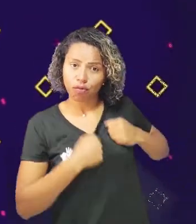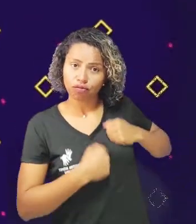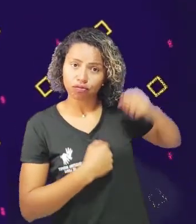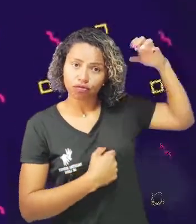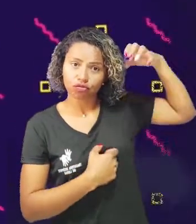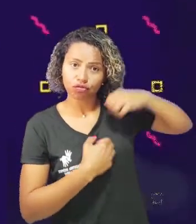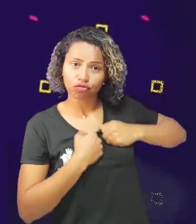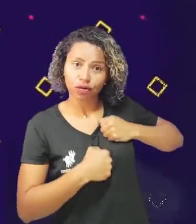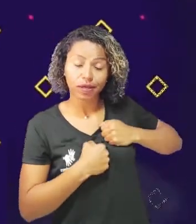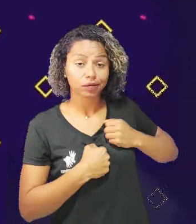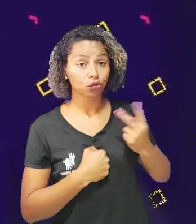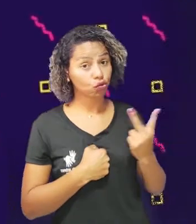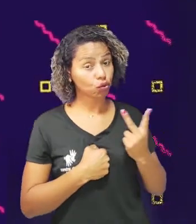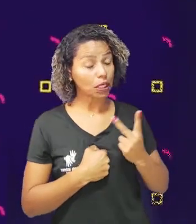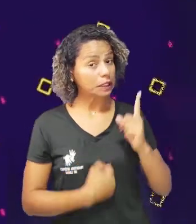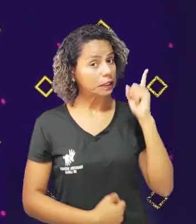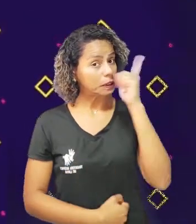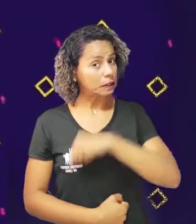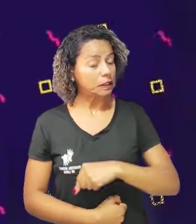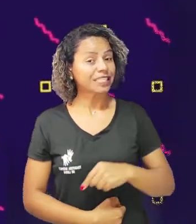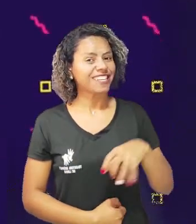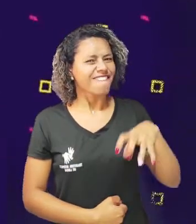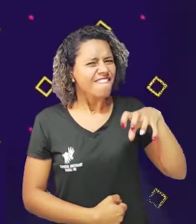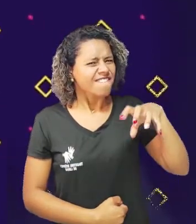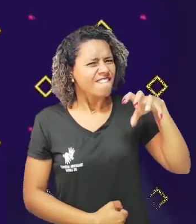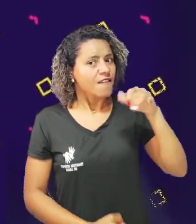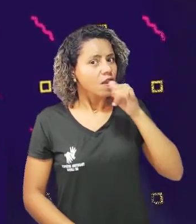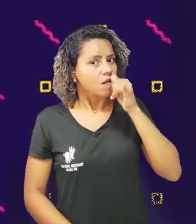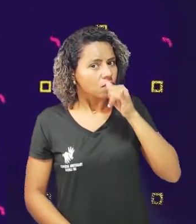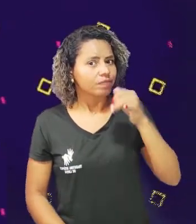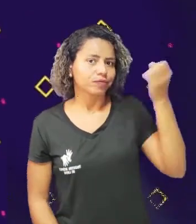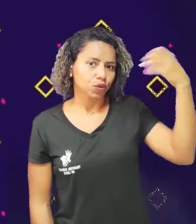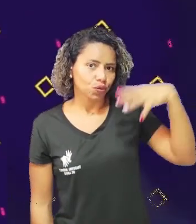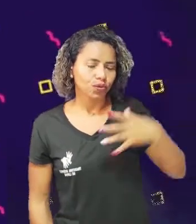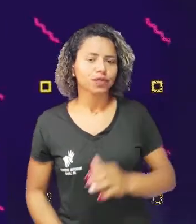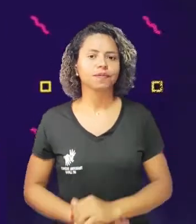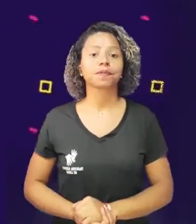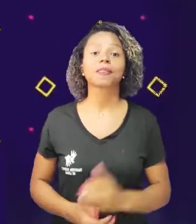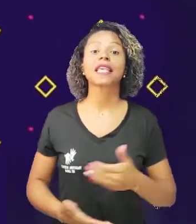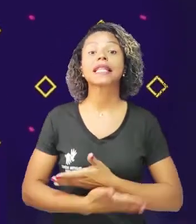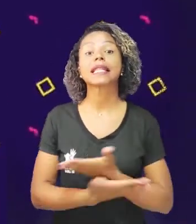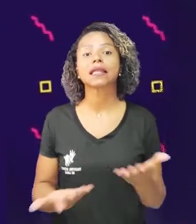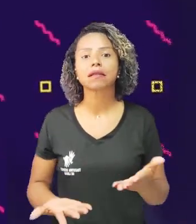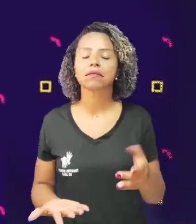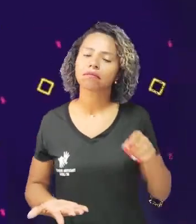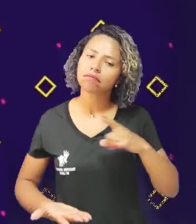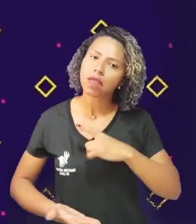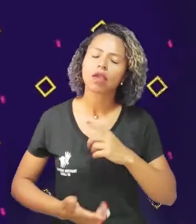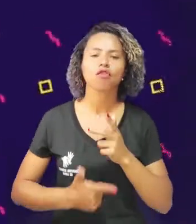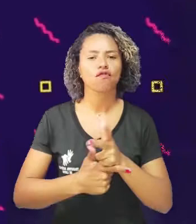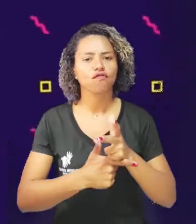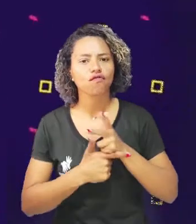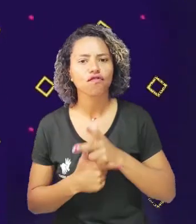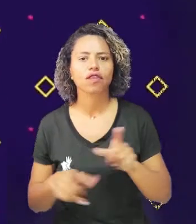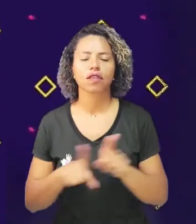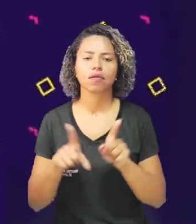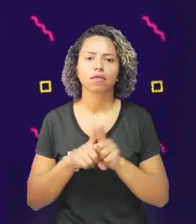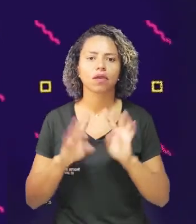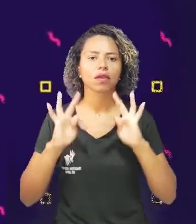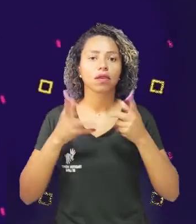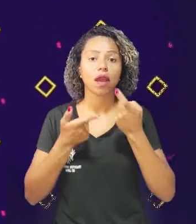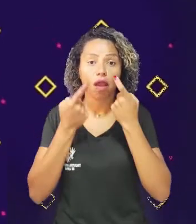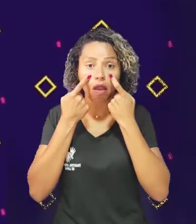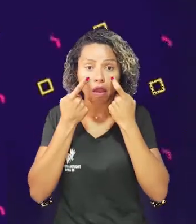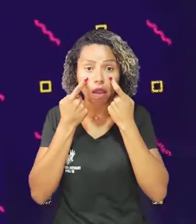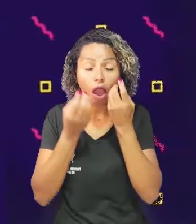e o chuveiro, eles são os vilões, né, da conta de luz. Então, eu creio que com os vídeos, né,